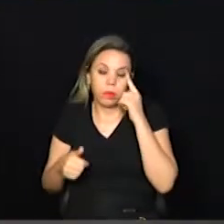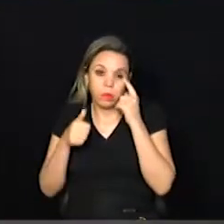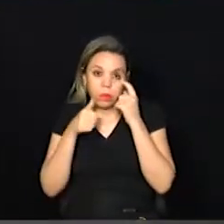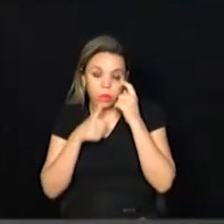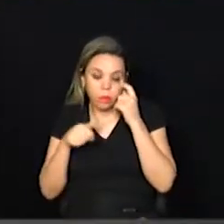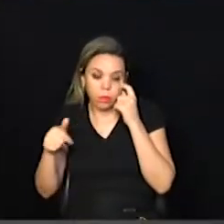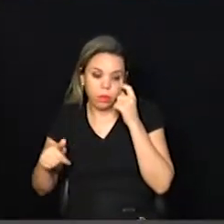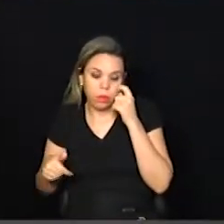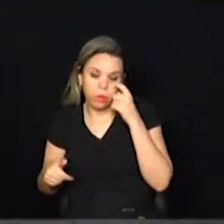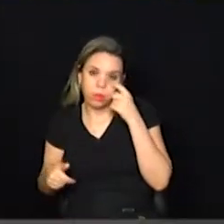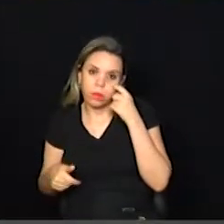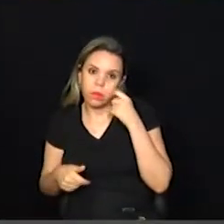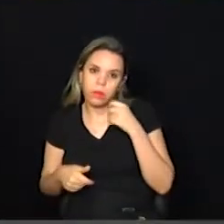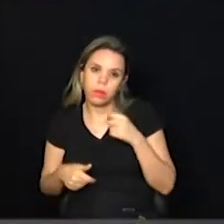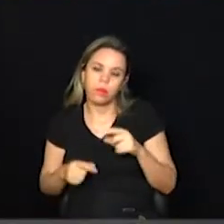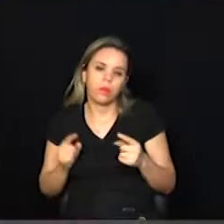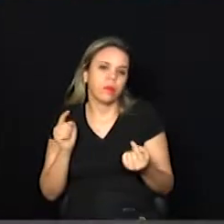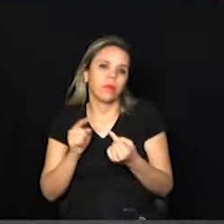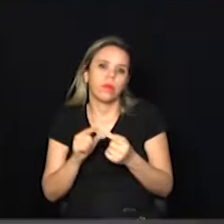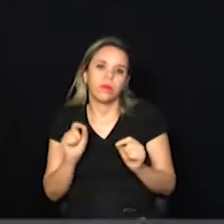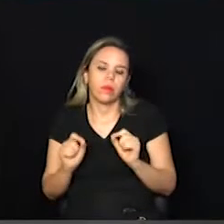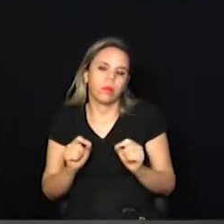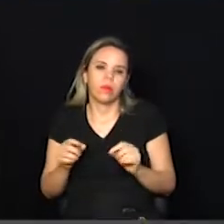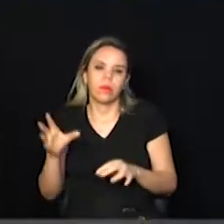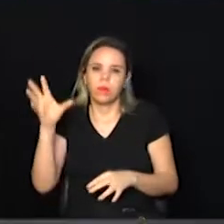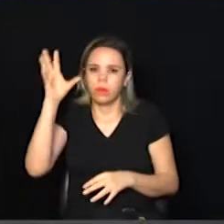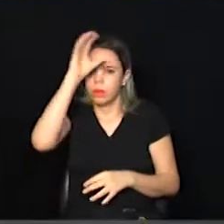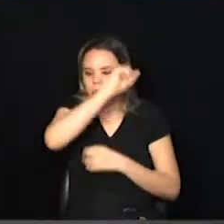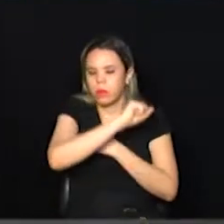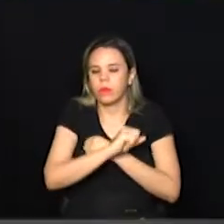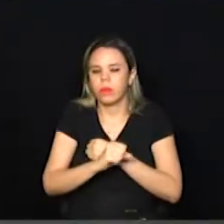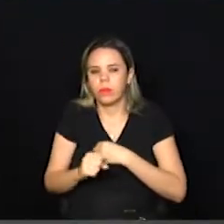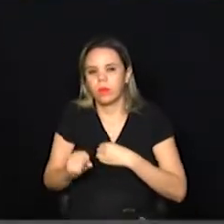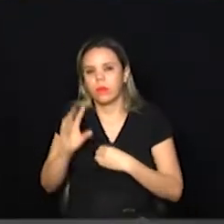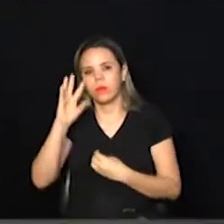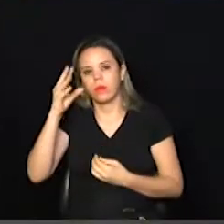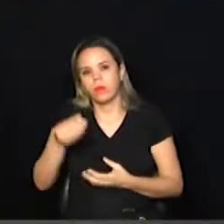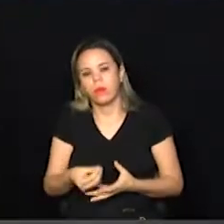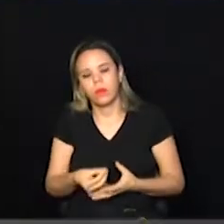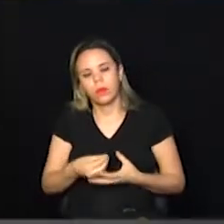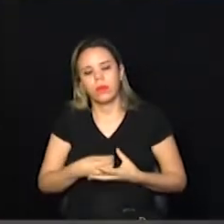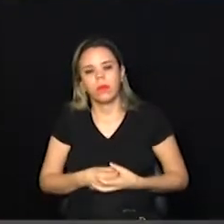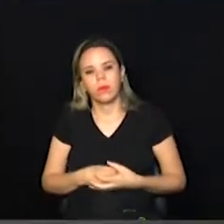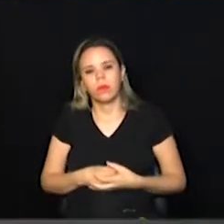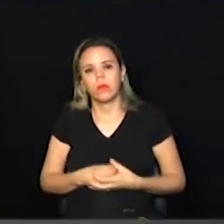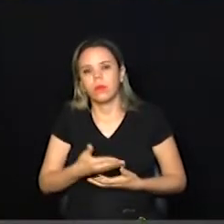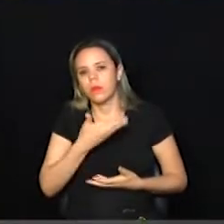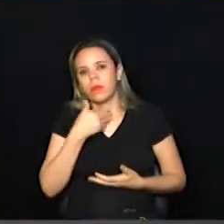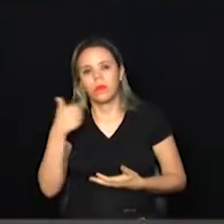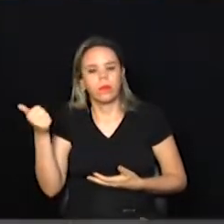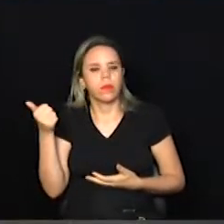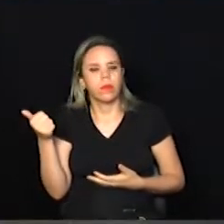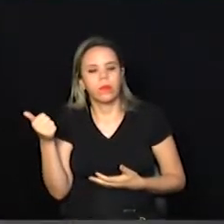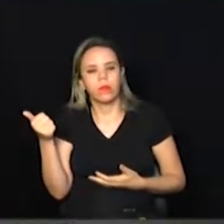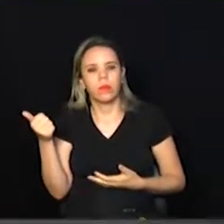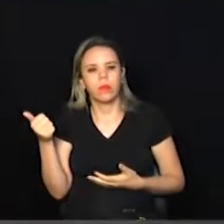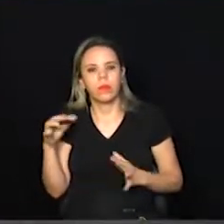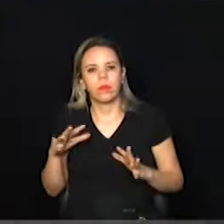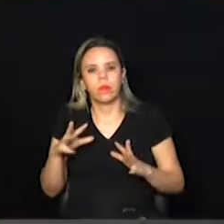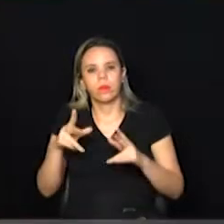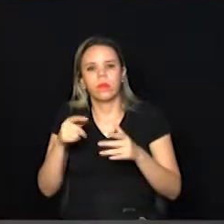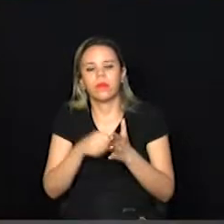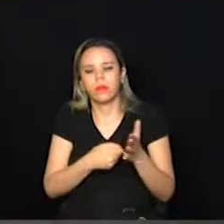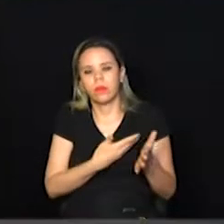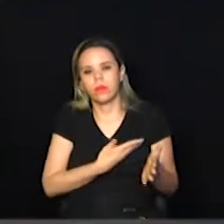Casa, muito no sentido de aprender, compreender melhor, né, todas as